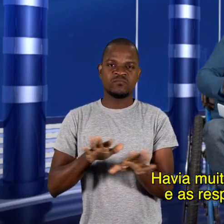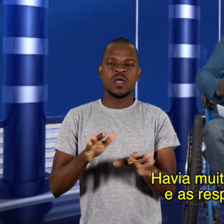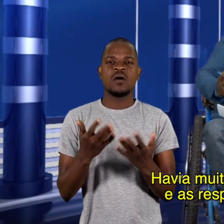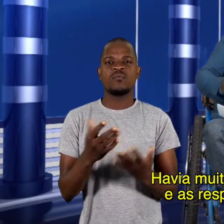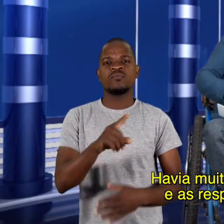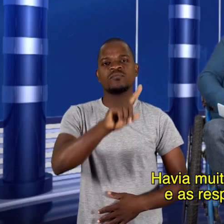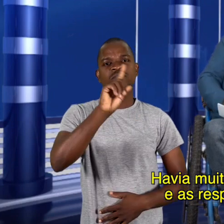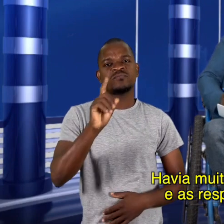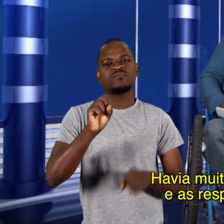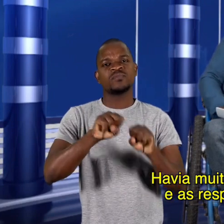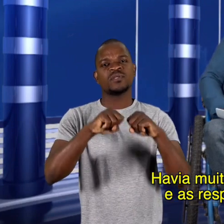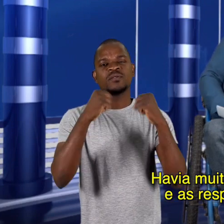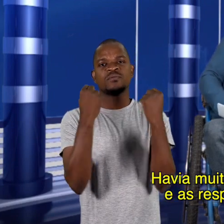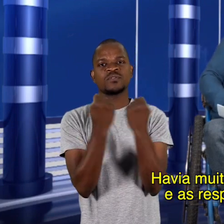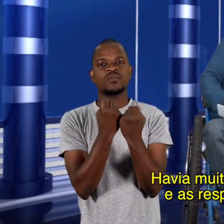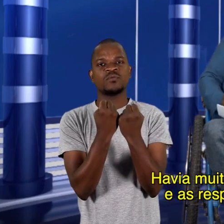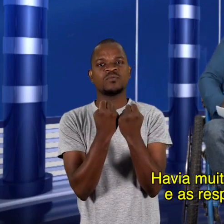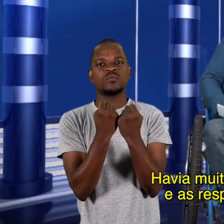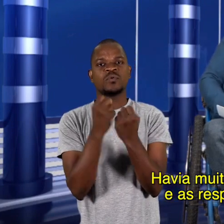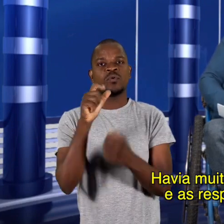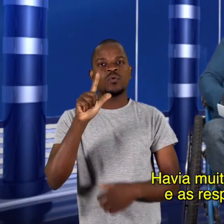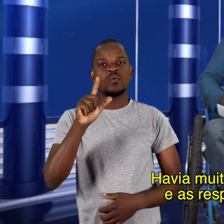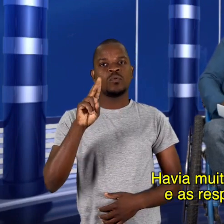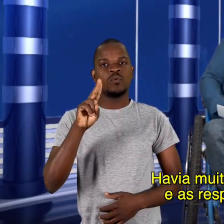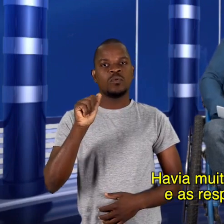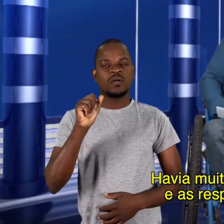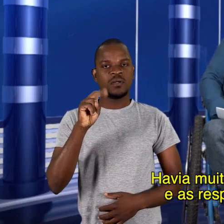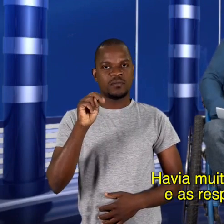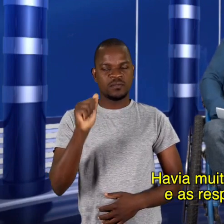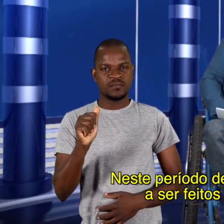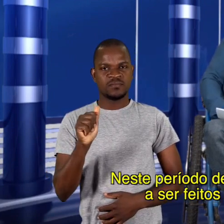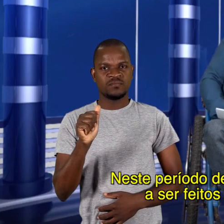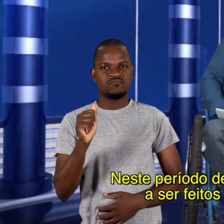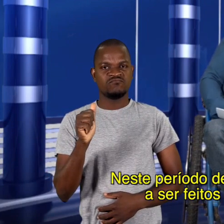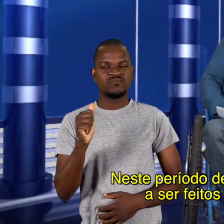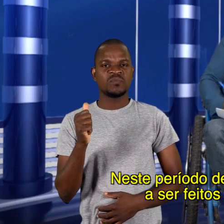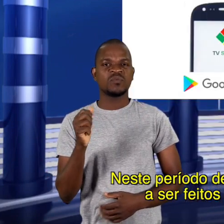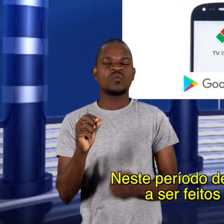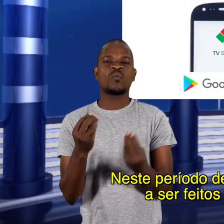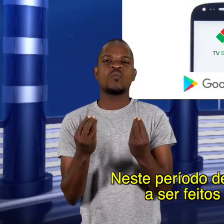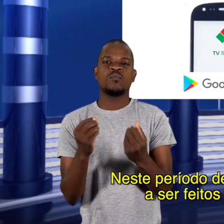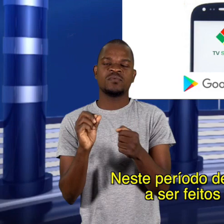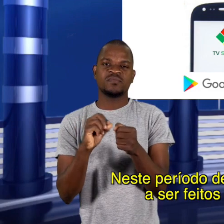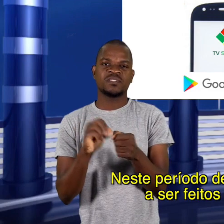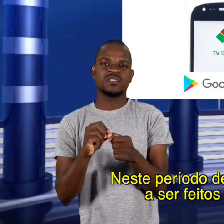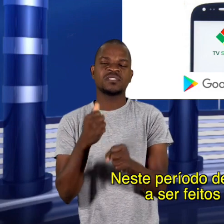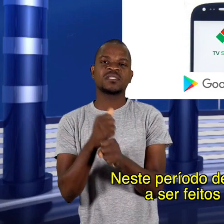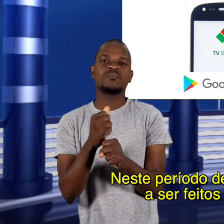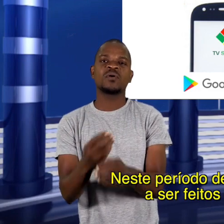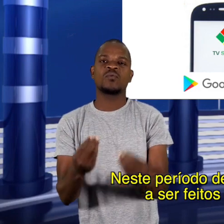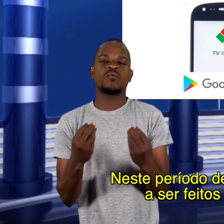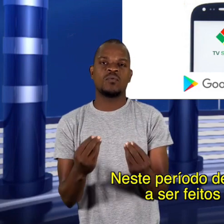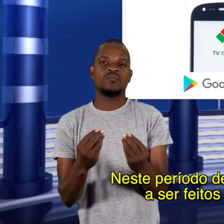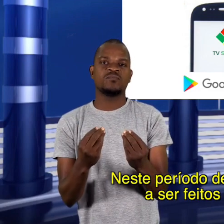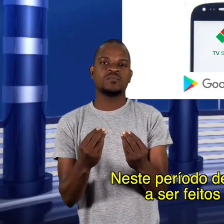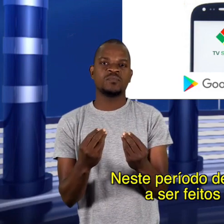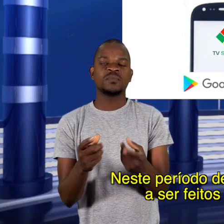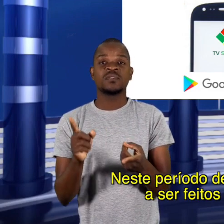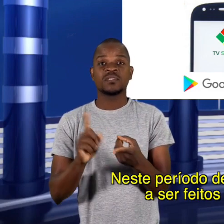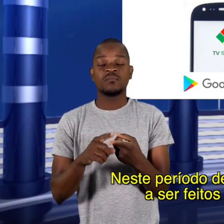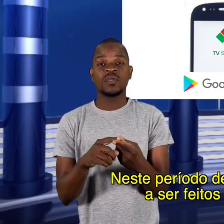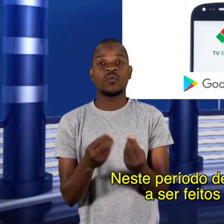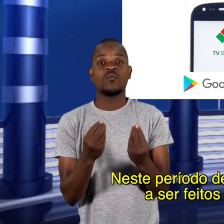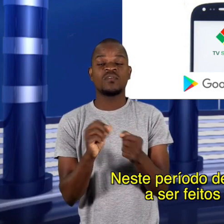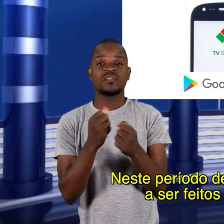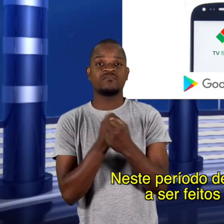trabalhos que as crianças e as suas mães faziam. neste período do estado de emergência, como é que está sendo